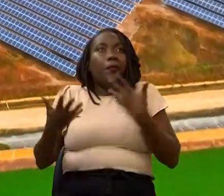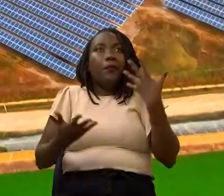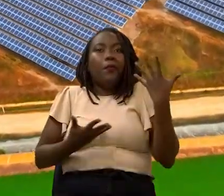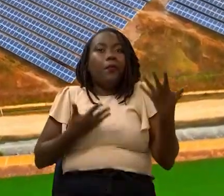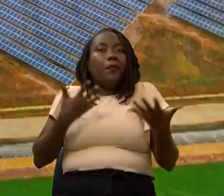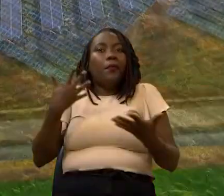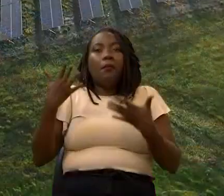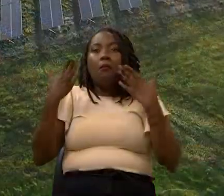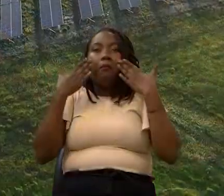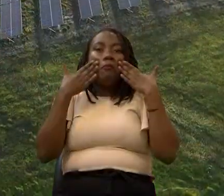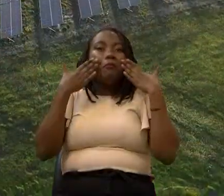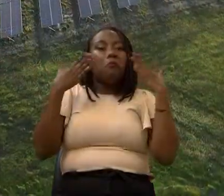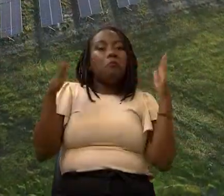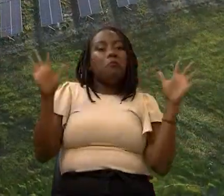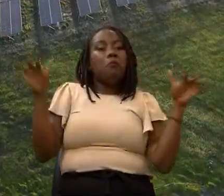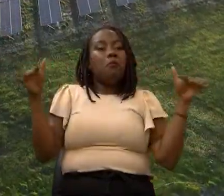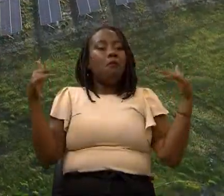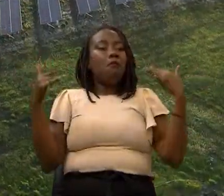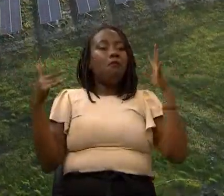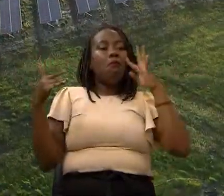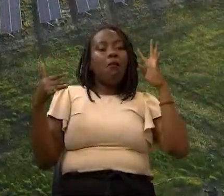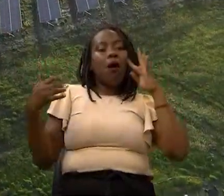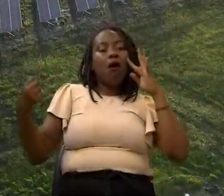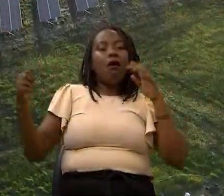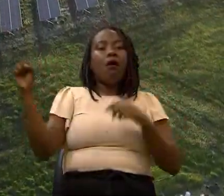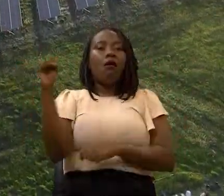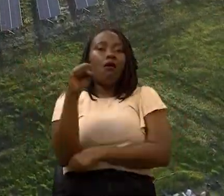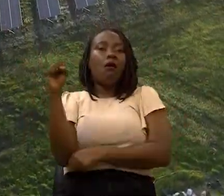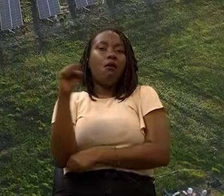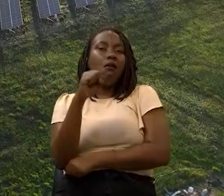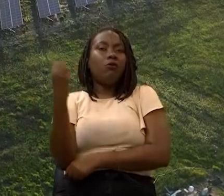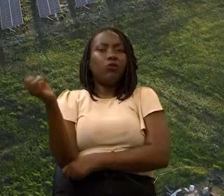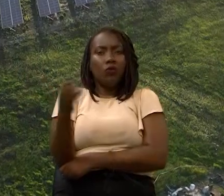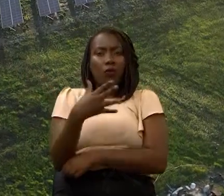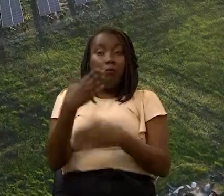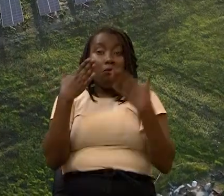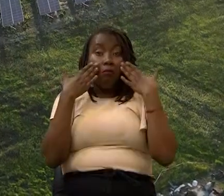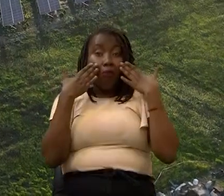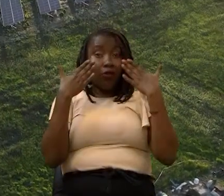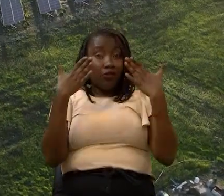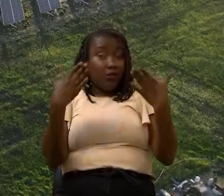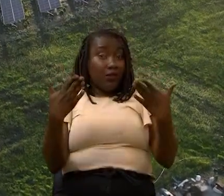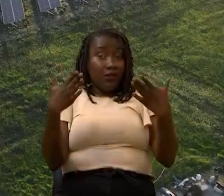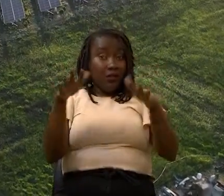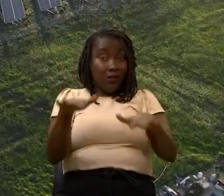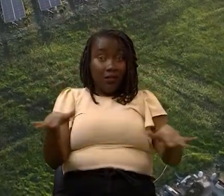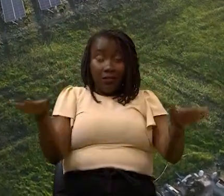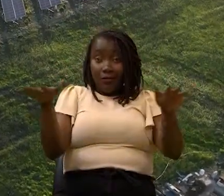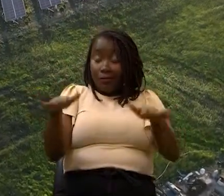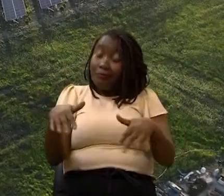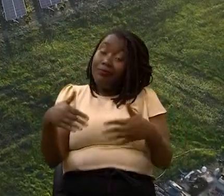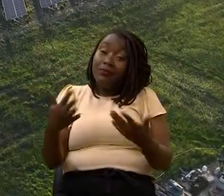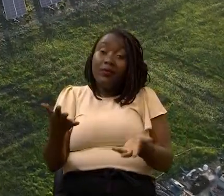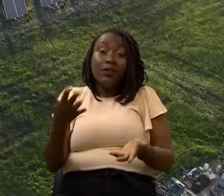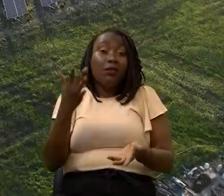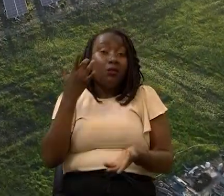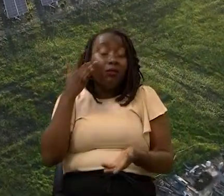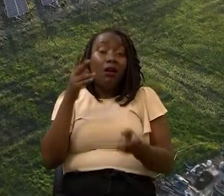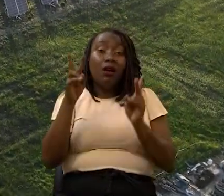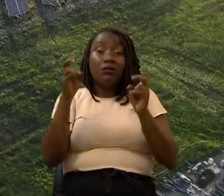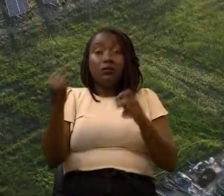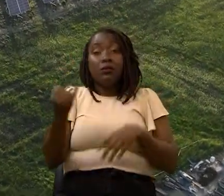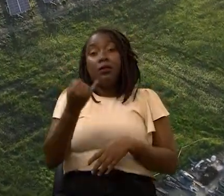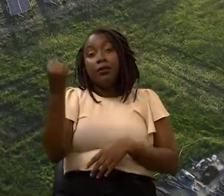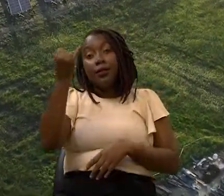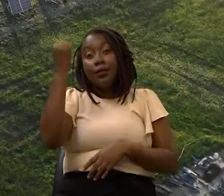eu bancar ali de bacana, estou com um carro novo, mostrar para os outros? Então,